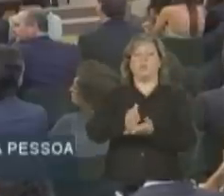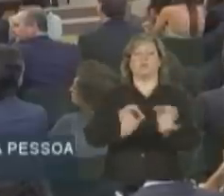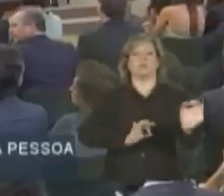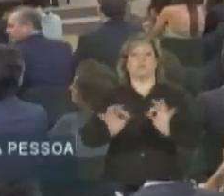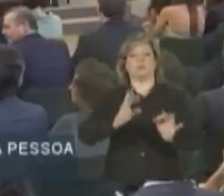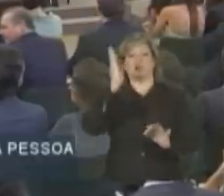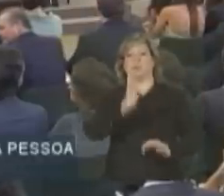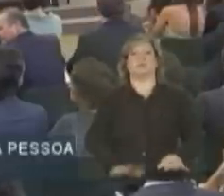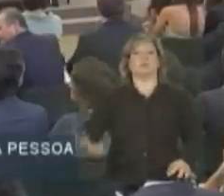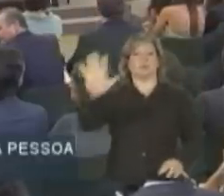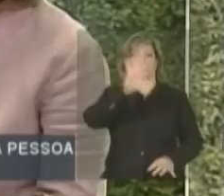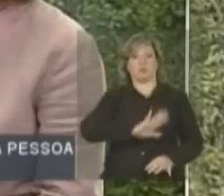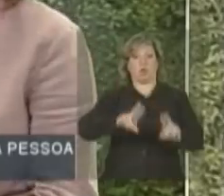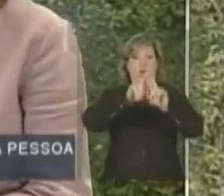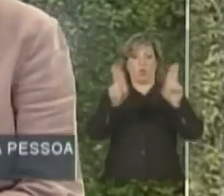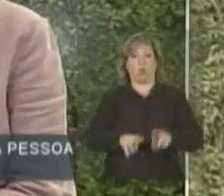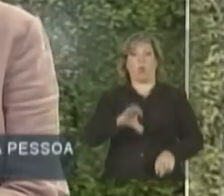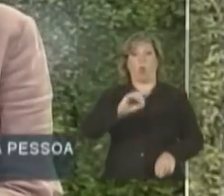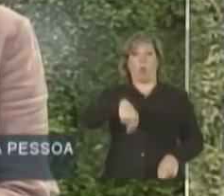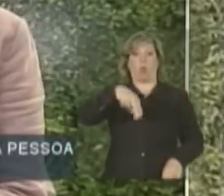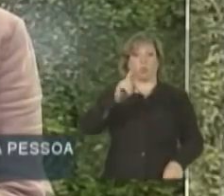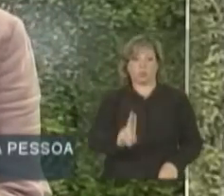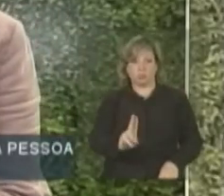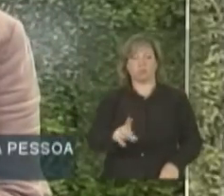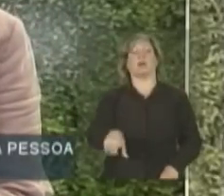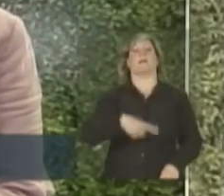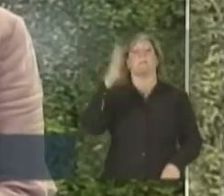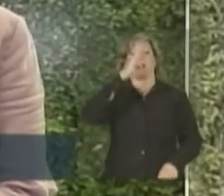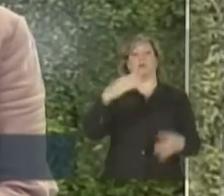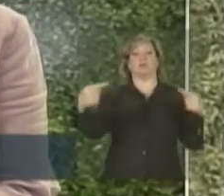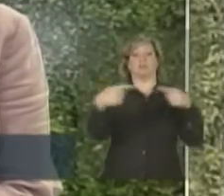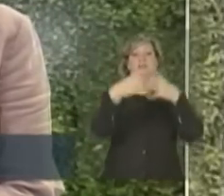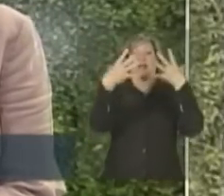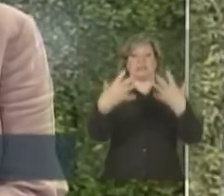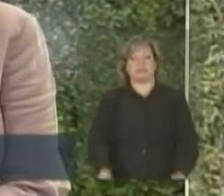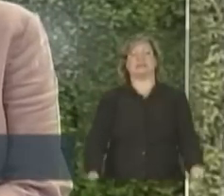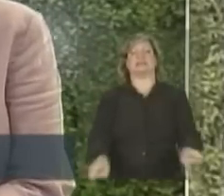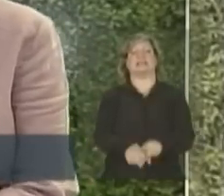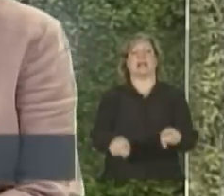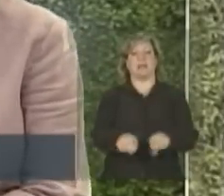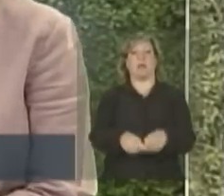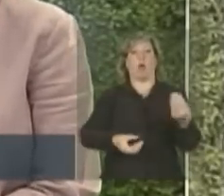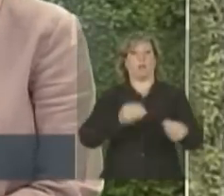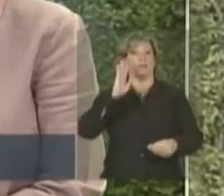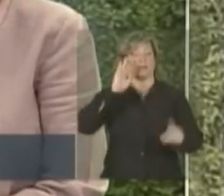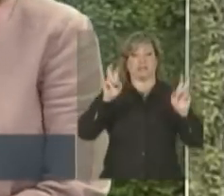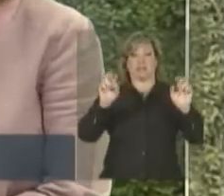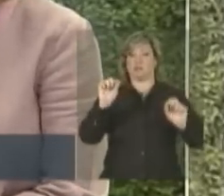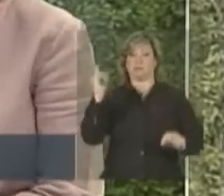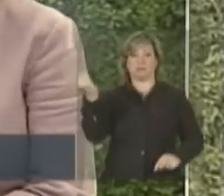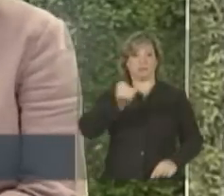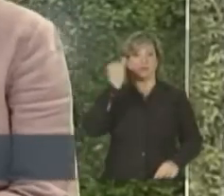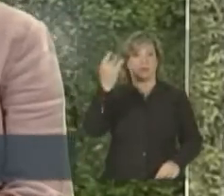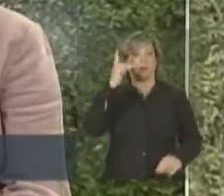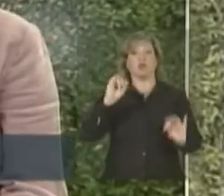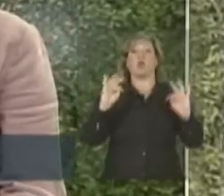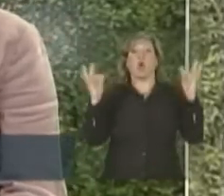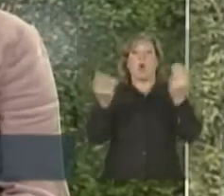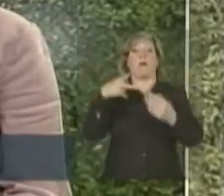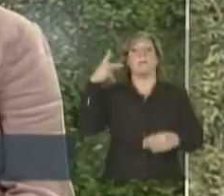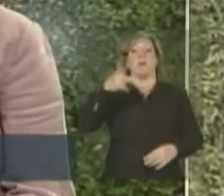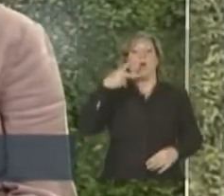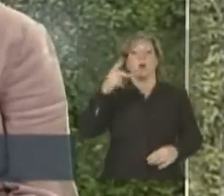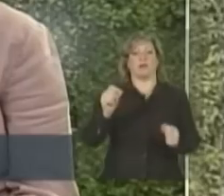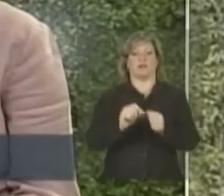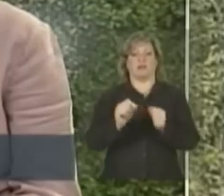internacional pelas Nações Unidas e que o Brasil assumiu para si como questão fundamental para todas as políticas a